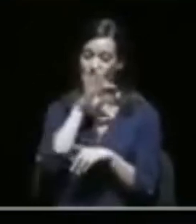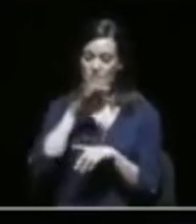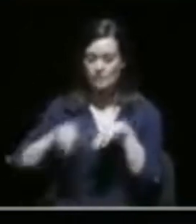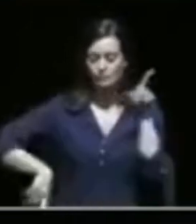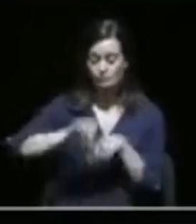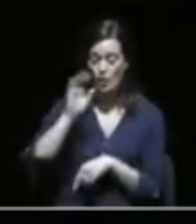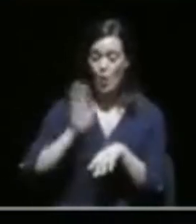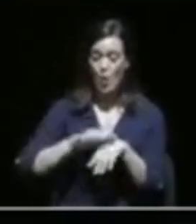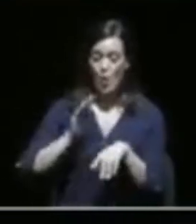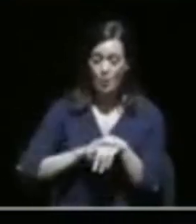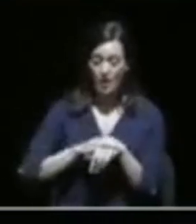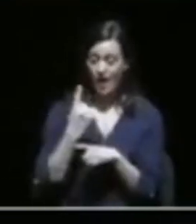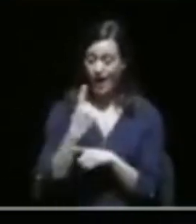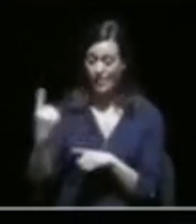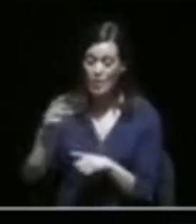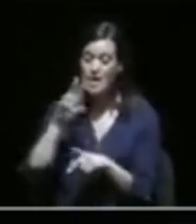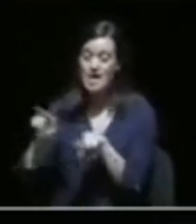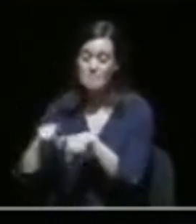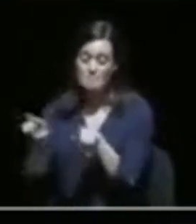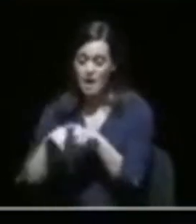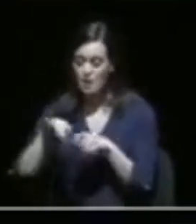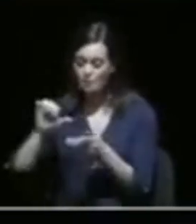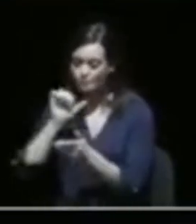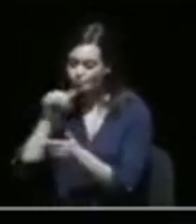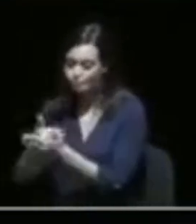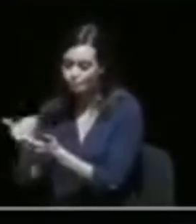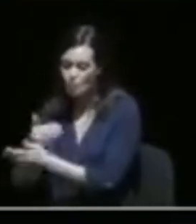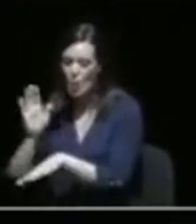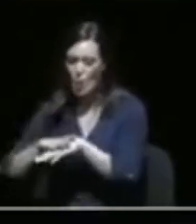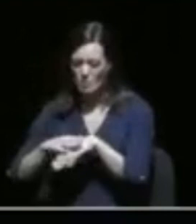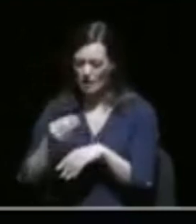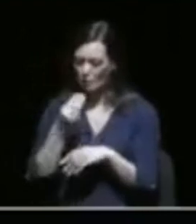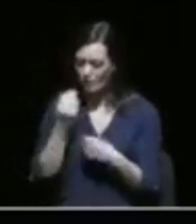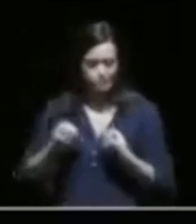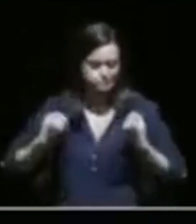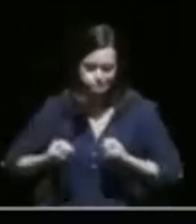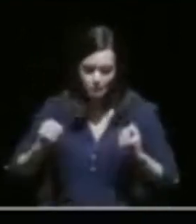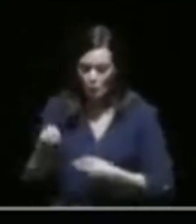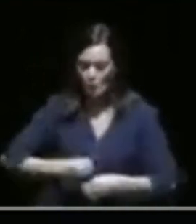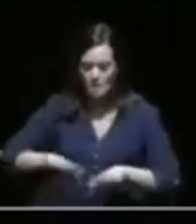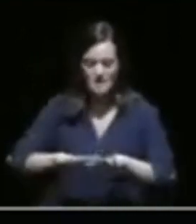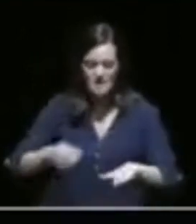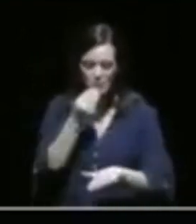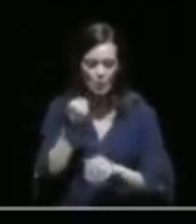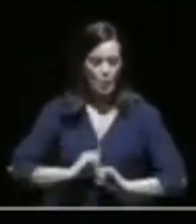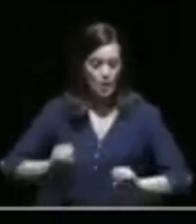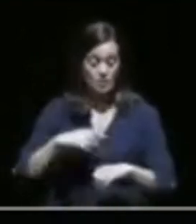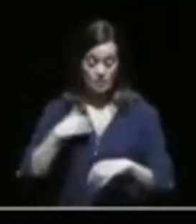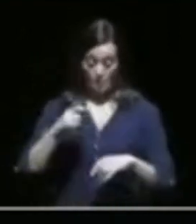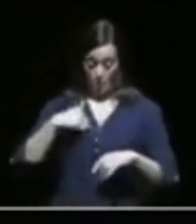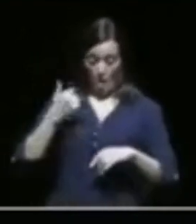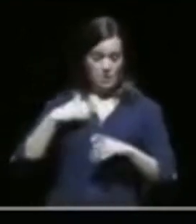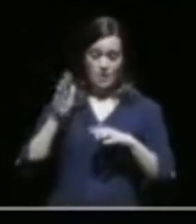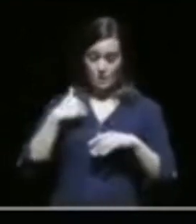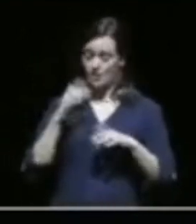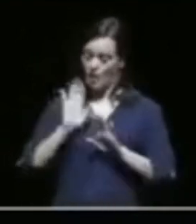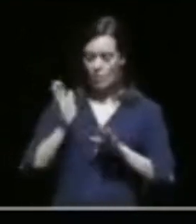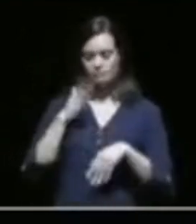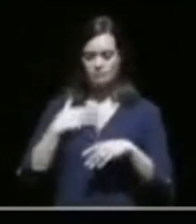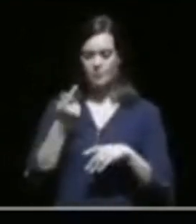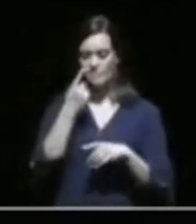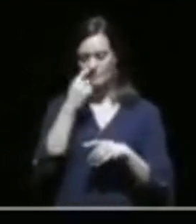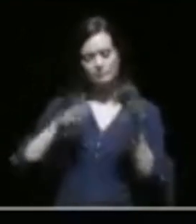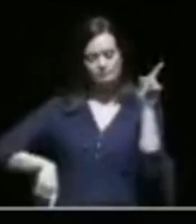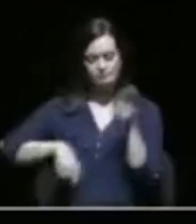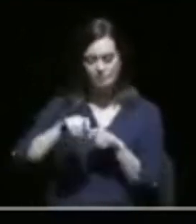percebeu, conforme desaparecia cada um dos irmãos mais novos, que havia comida da mesa. Também, para não ser a próxima, fugiu. A menina que vivia na floresta